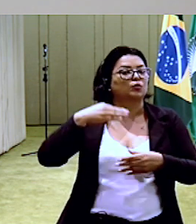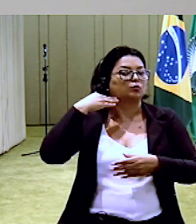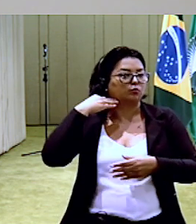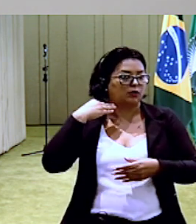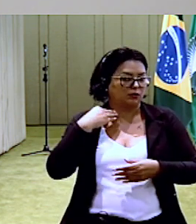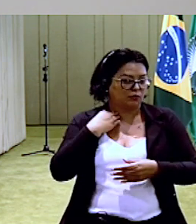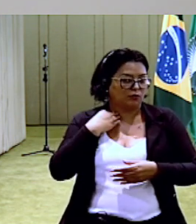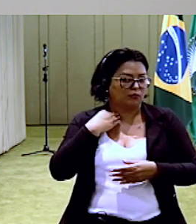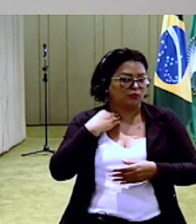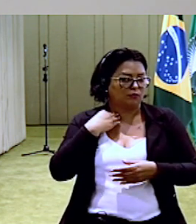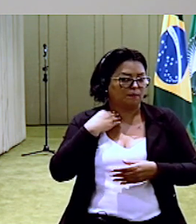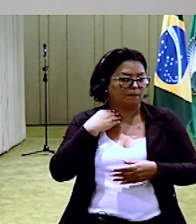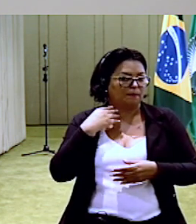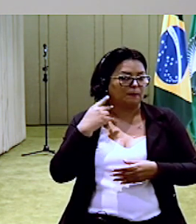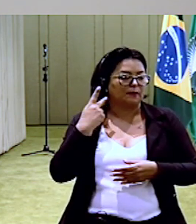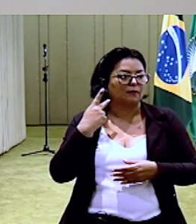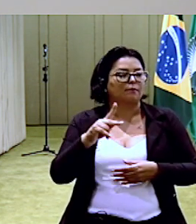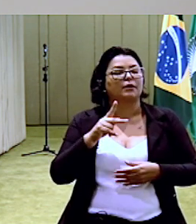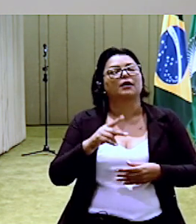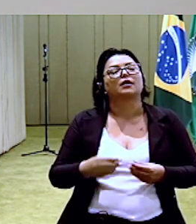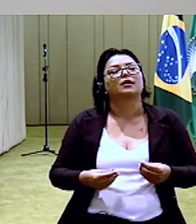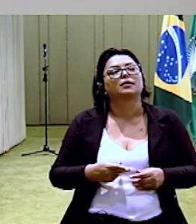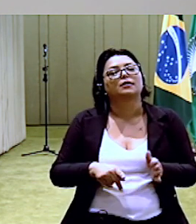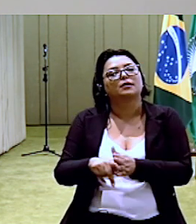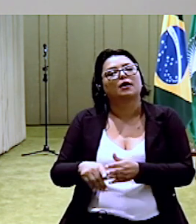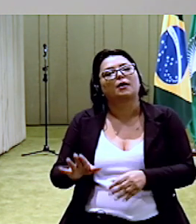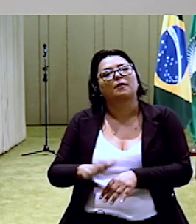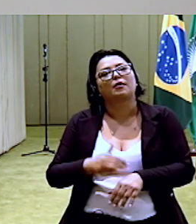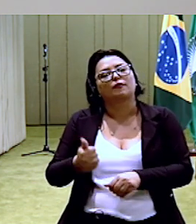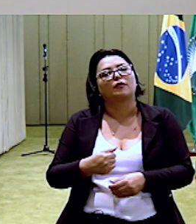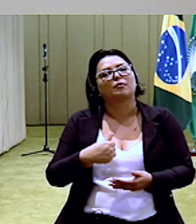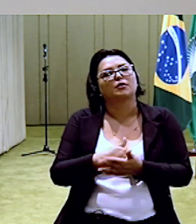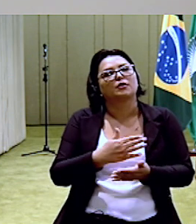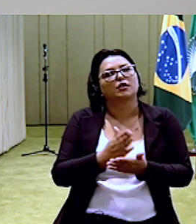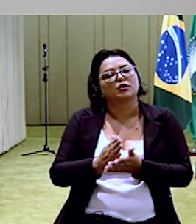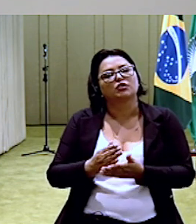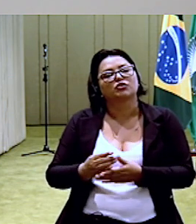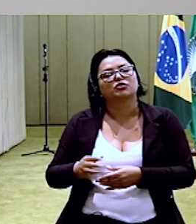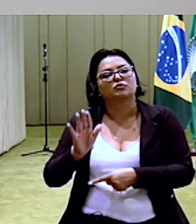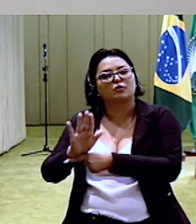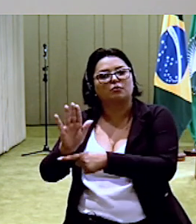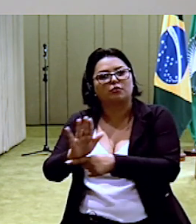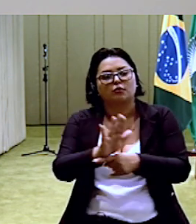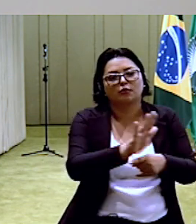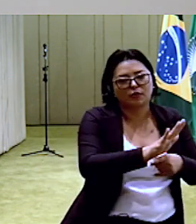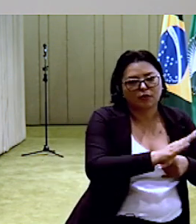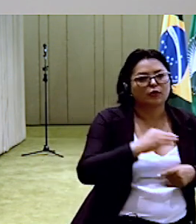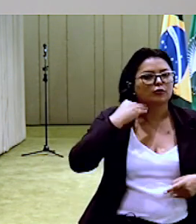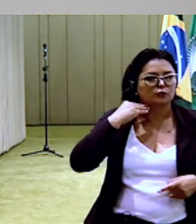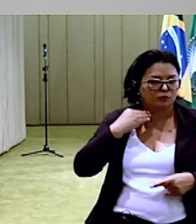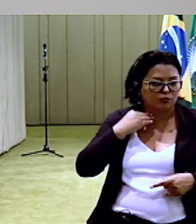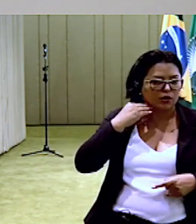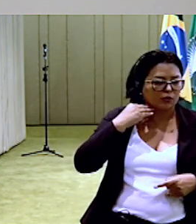fato, não só para as alocações de recursos do BNDES, mas para a gente trazer todo o setor financeiro junto, porque